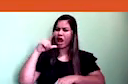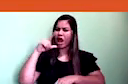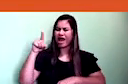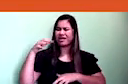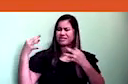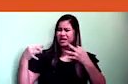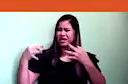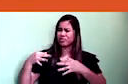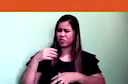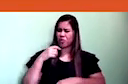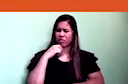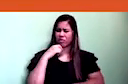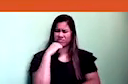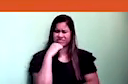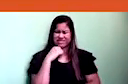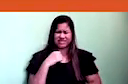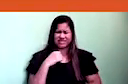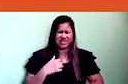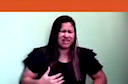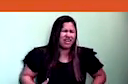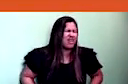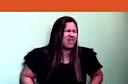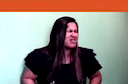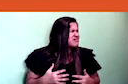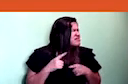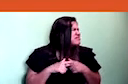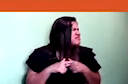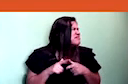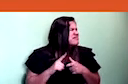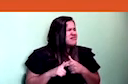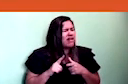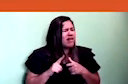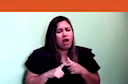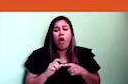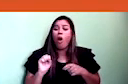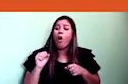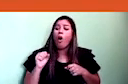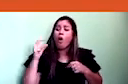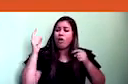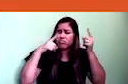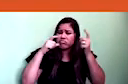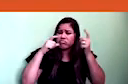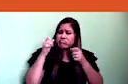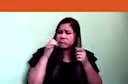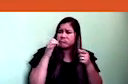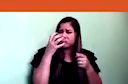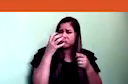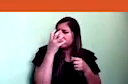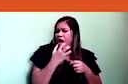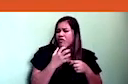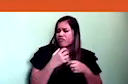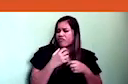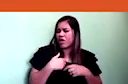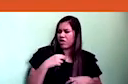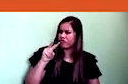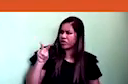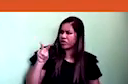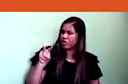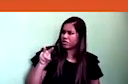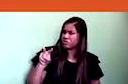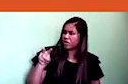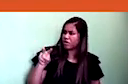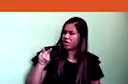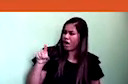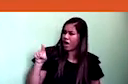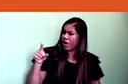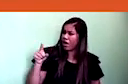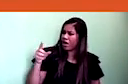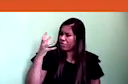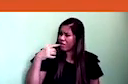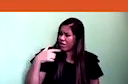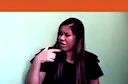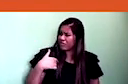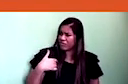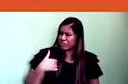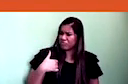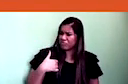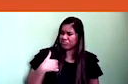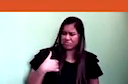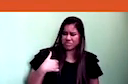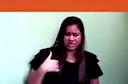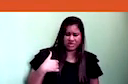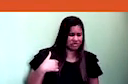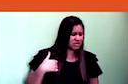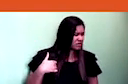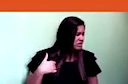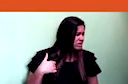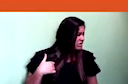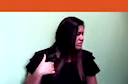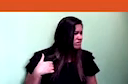dor, ou teve algum problema, ou está irritado com uma outra situação, e de repente eu trago aquilo para mim, e aquele sentimento passa a ser uma verdade para